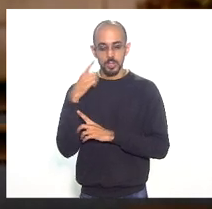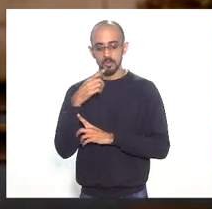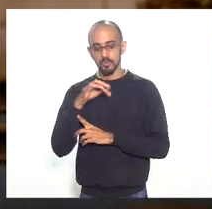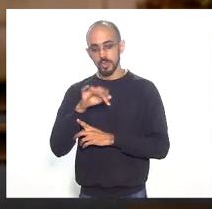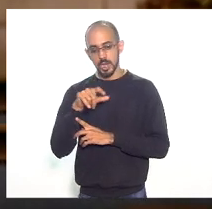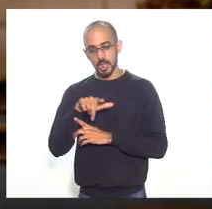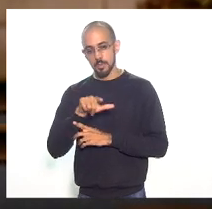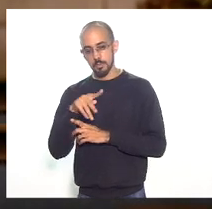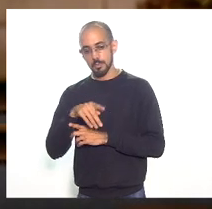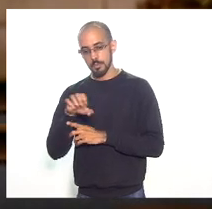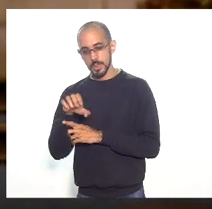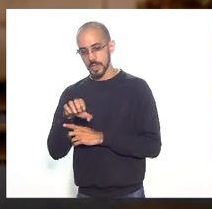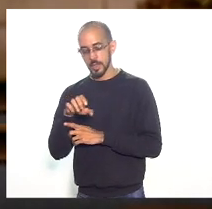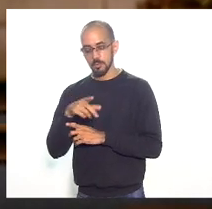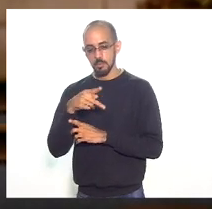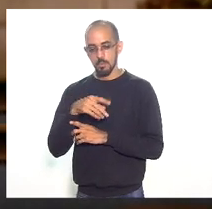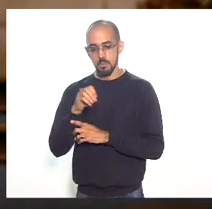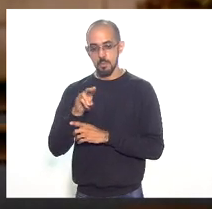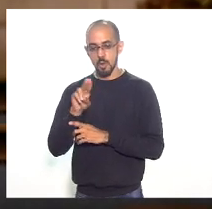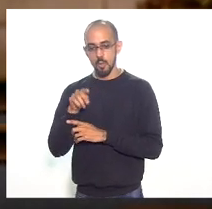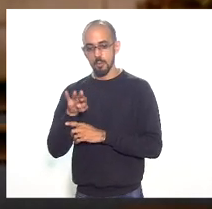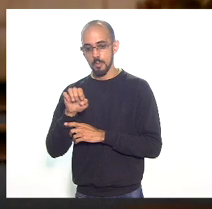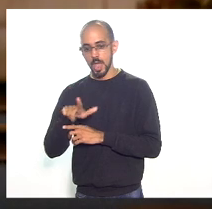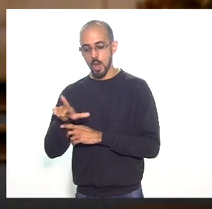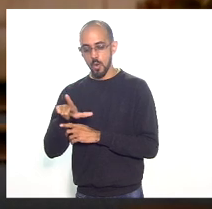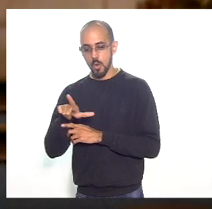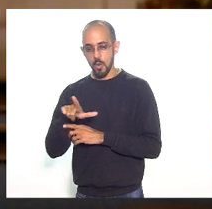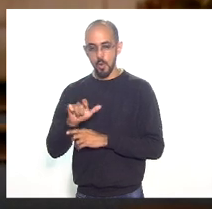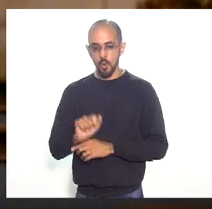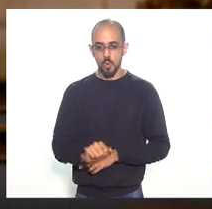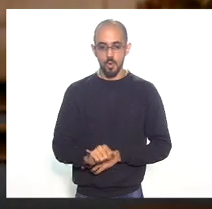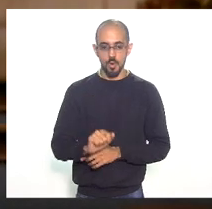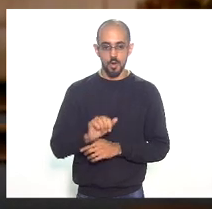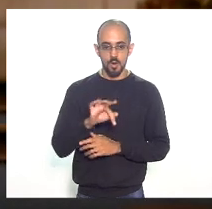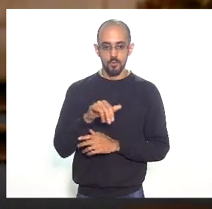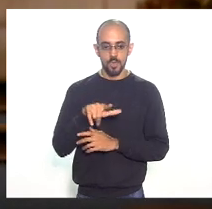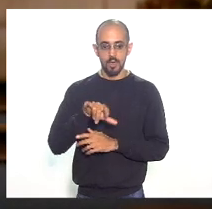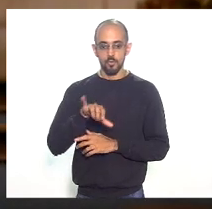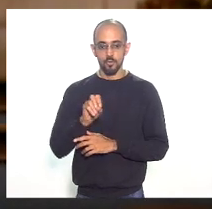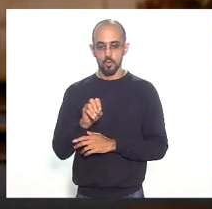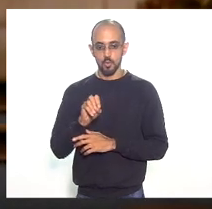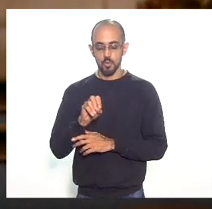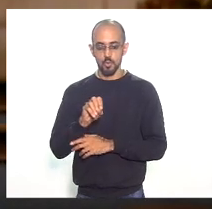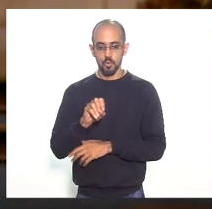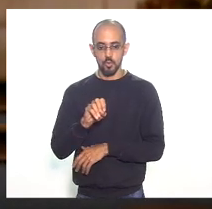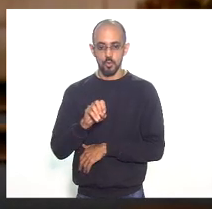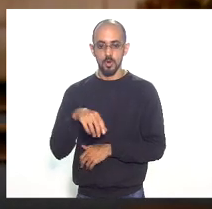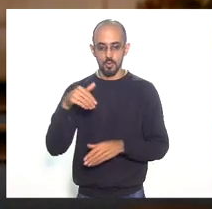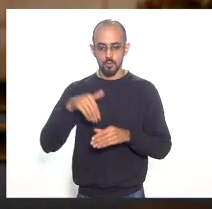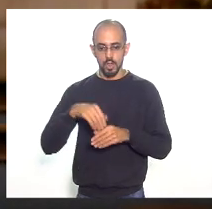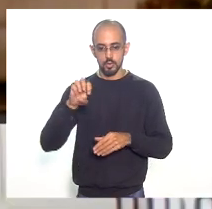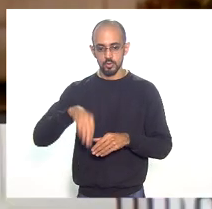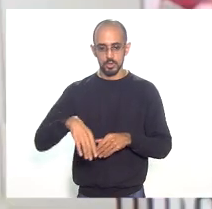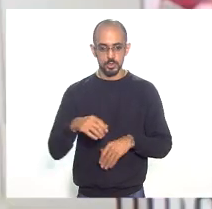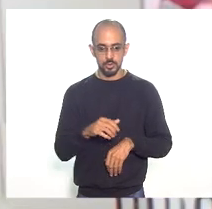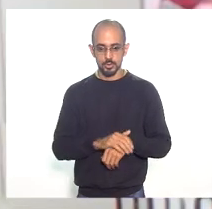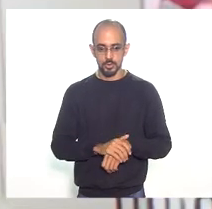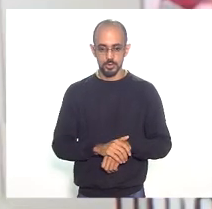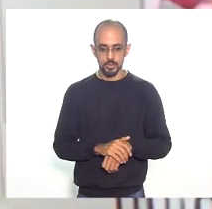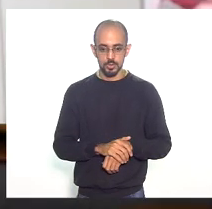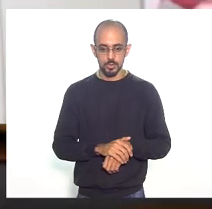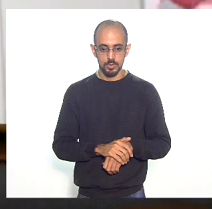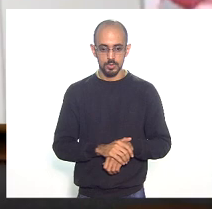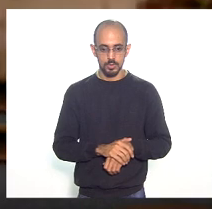Deputado Felipe Poubel. Deputado Flávio Serafini. Voto sim. Flávio